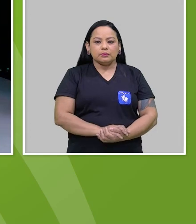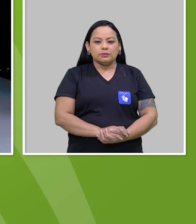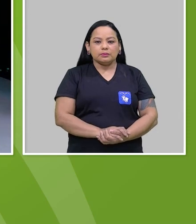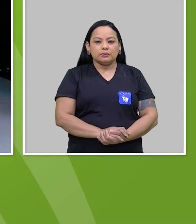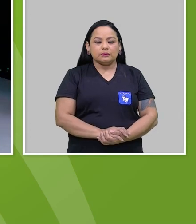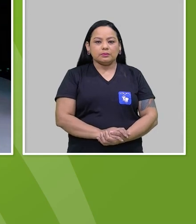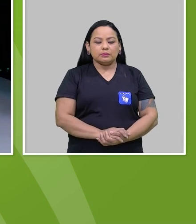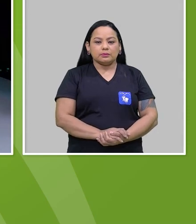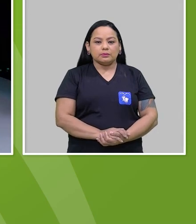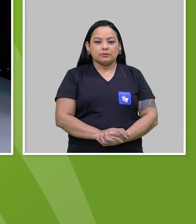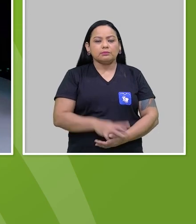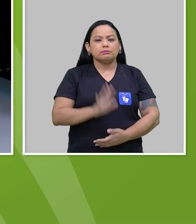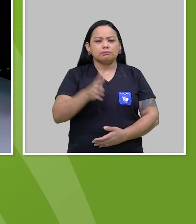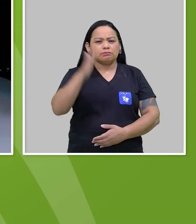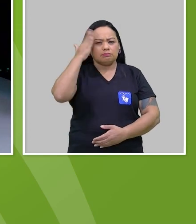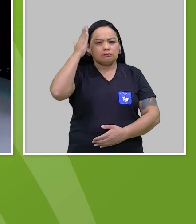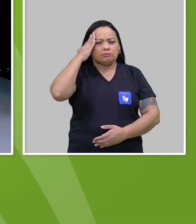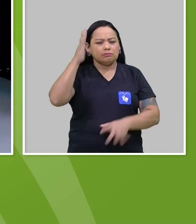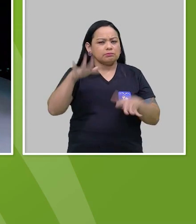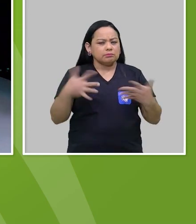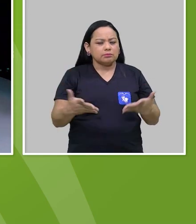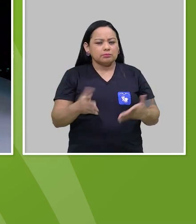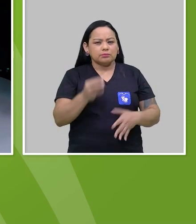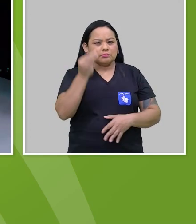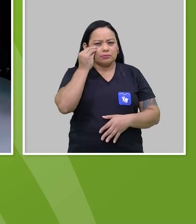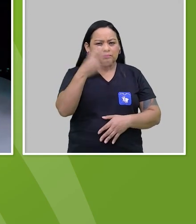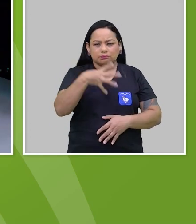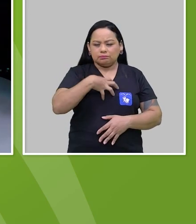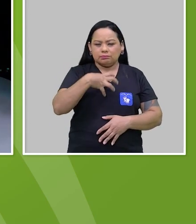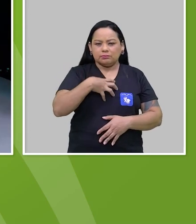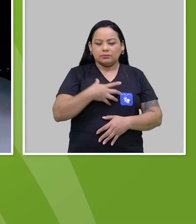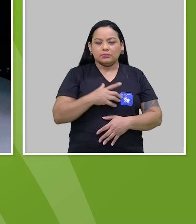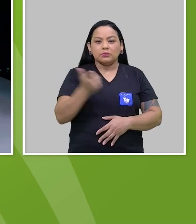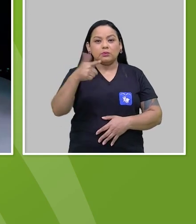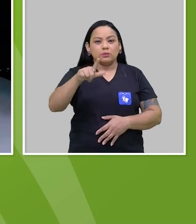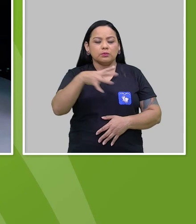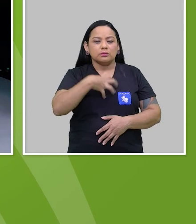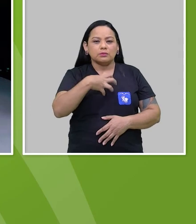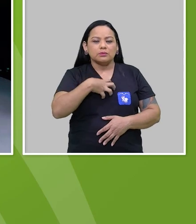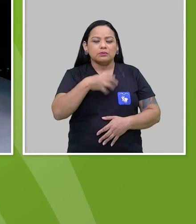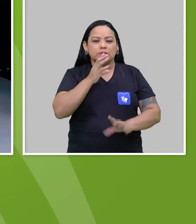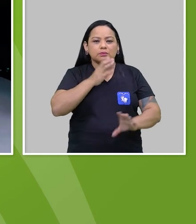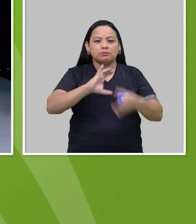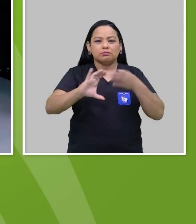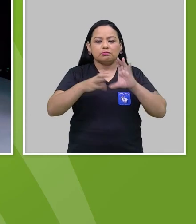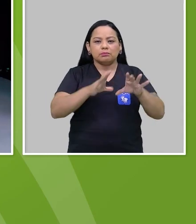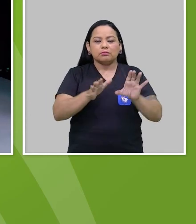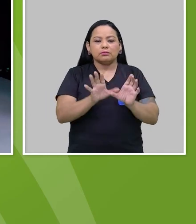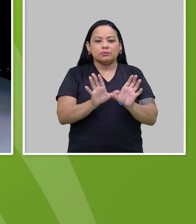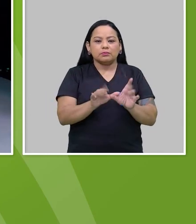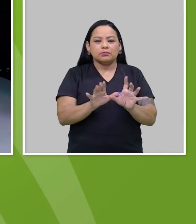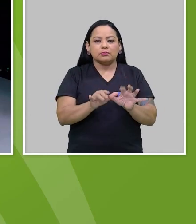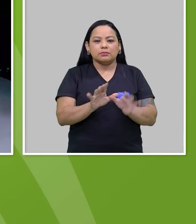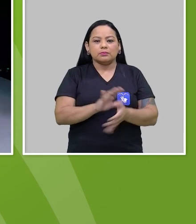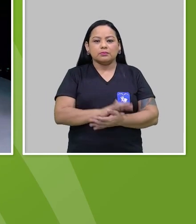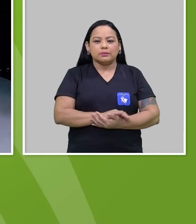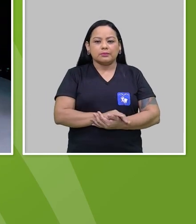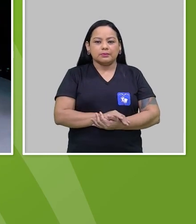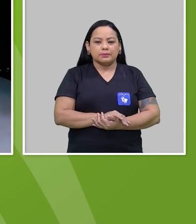Característico aí, você já sabe qual é? Vamos ouvir outro, vamos ouvir outro. Vamos ver se esse você